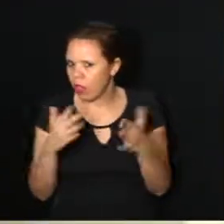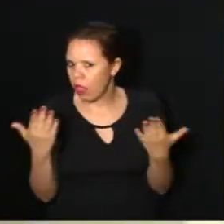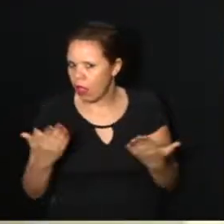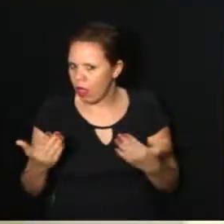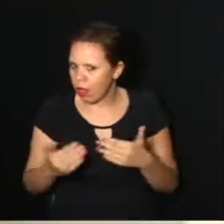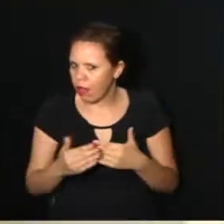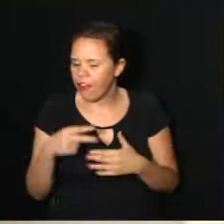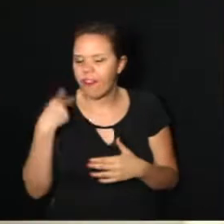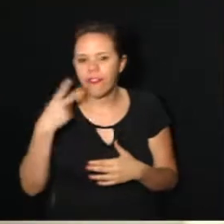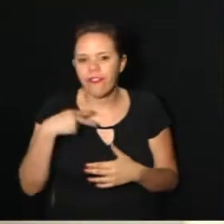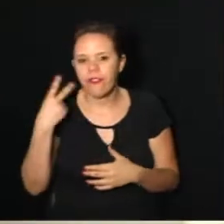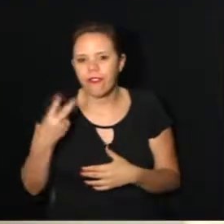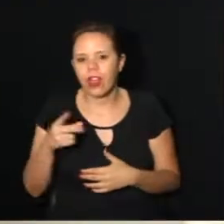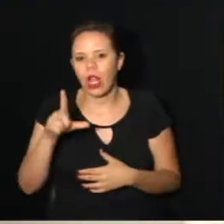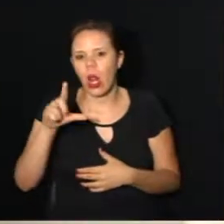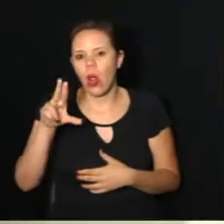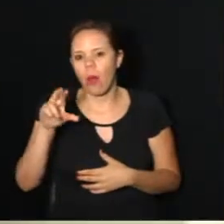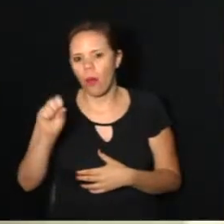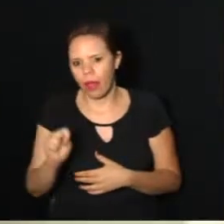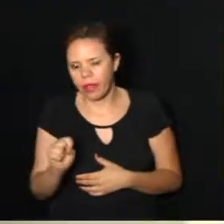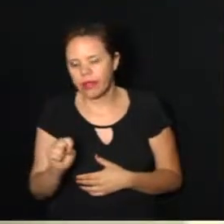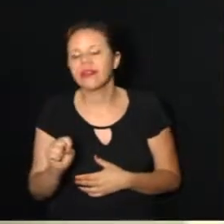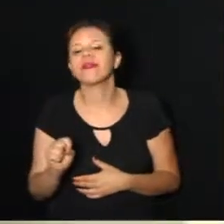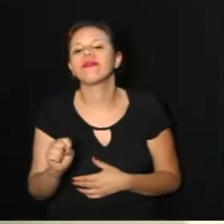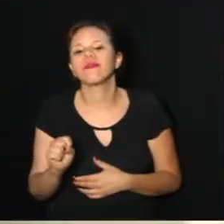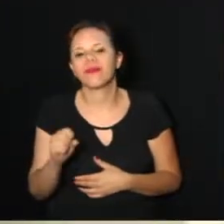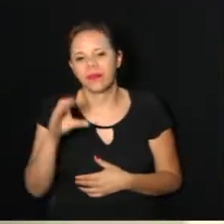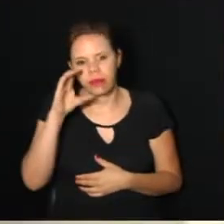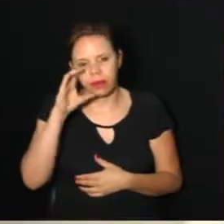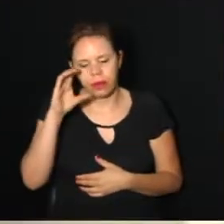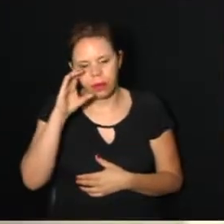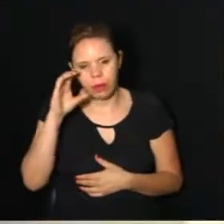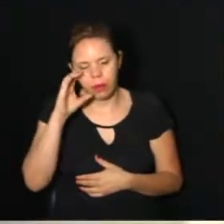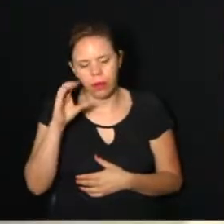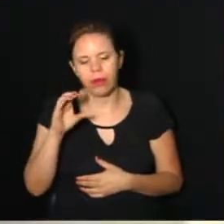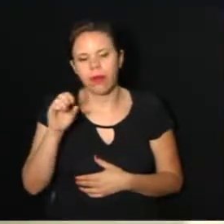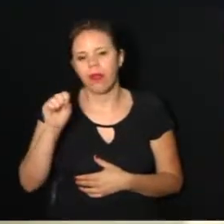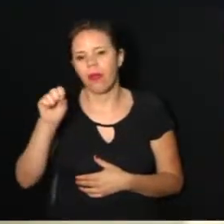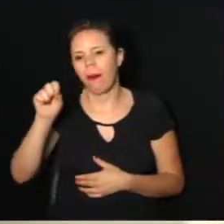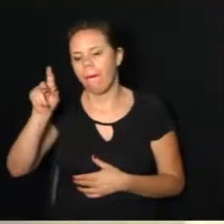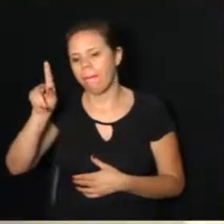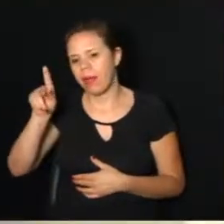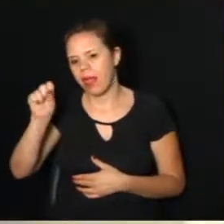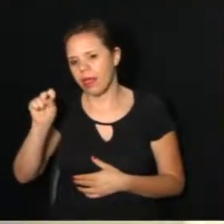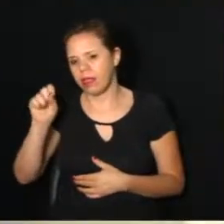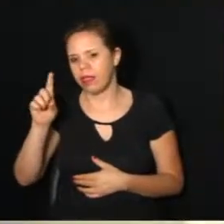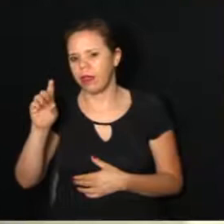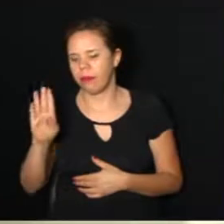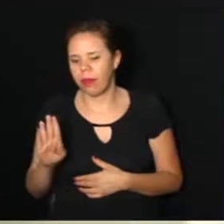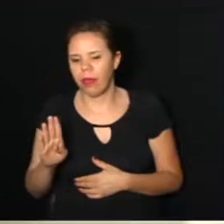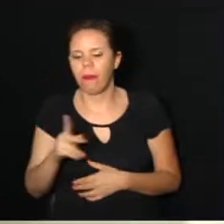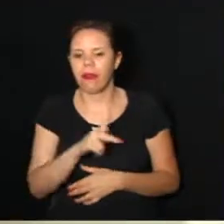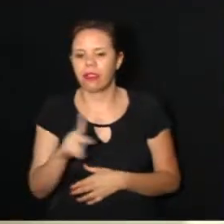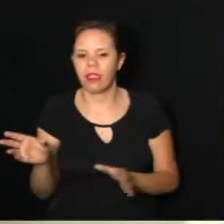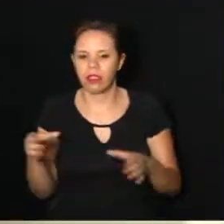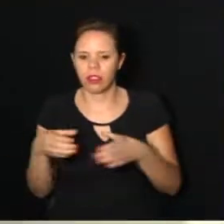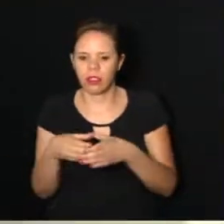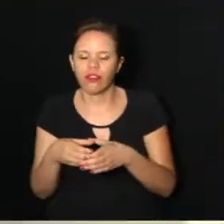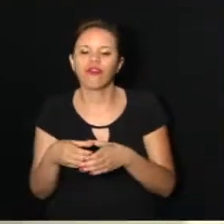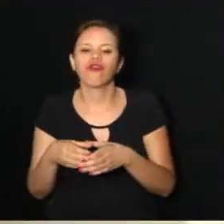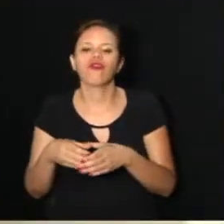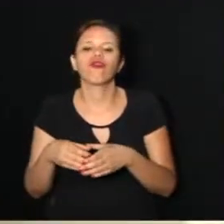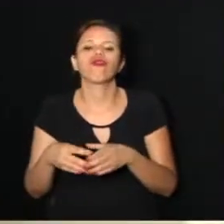o vereador Luiz Henrique Cirilo, do PSDB, presidente da Comissão Permanente de Constituição e Legalidade do